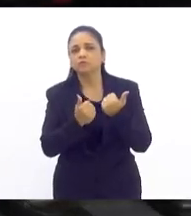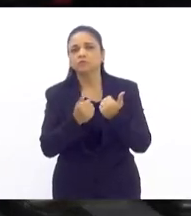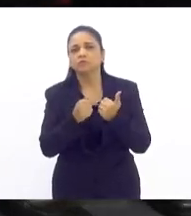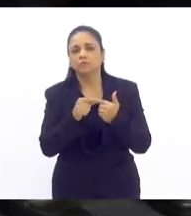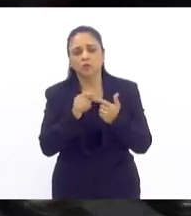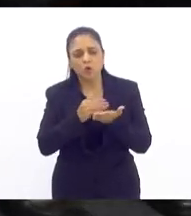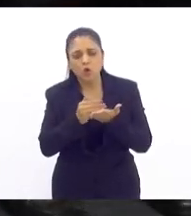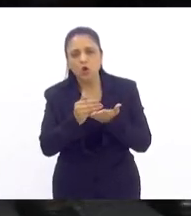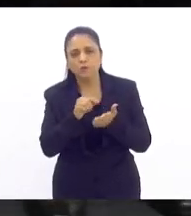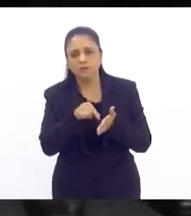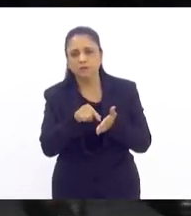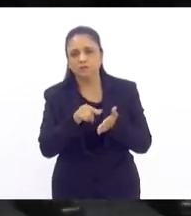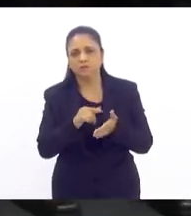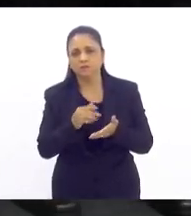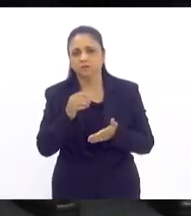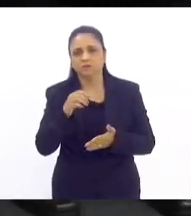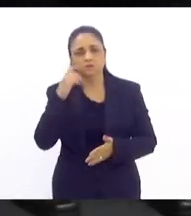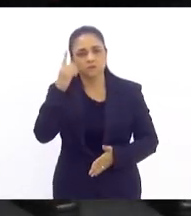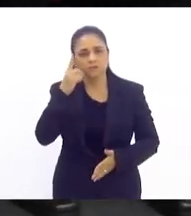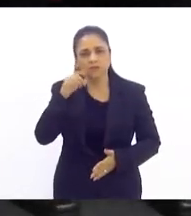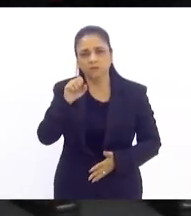iníciozinhos deputado Sérgio